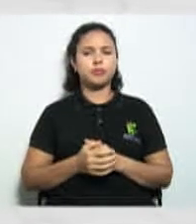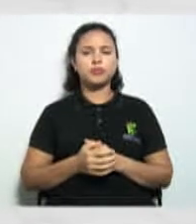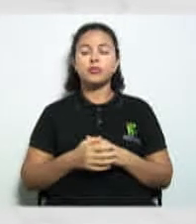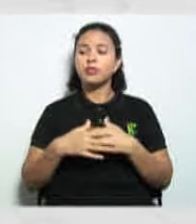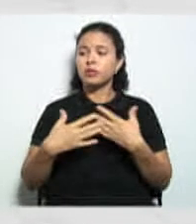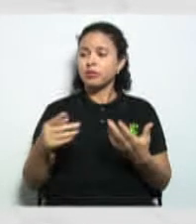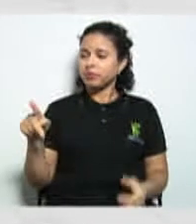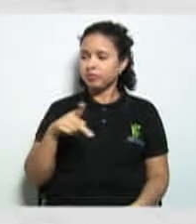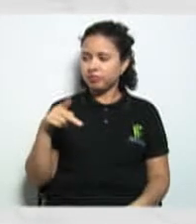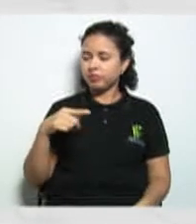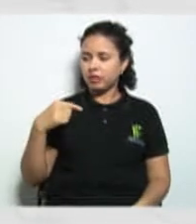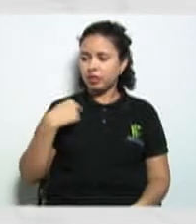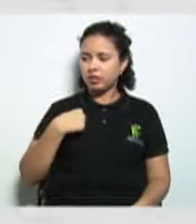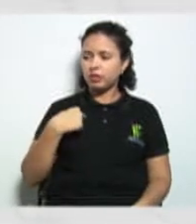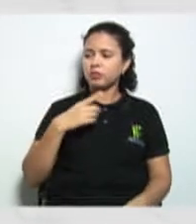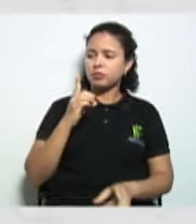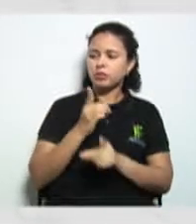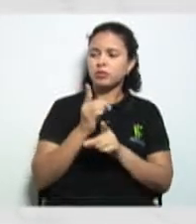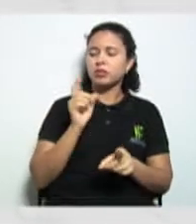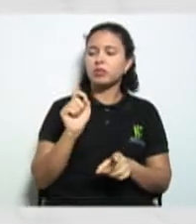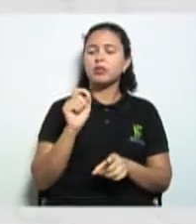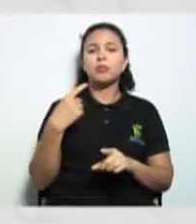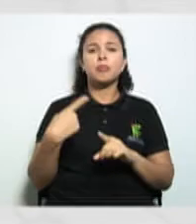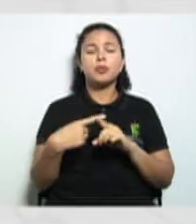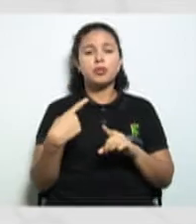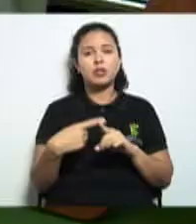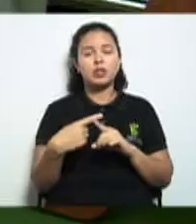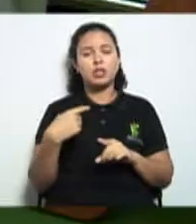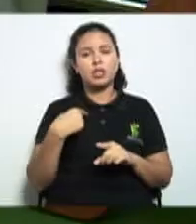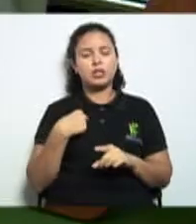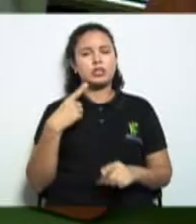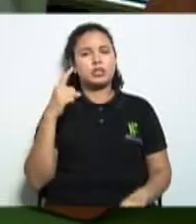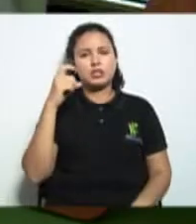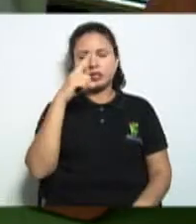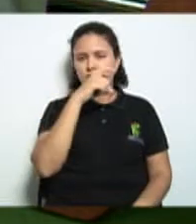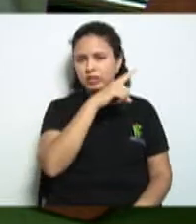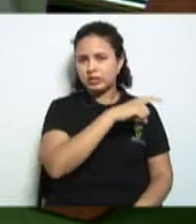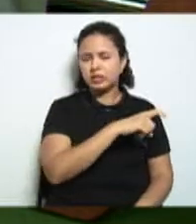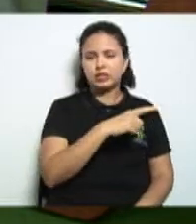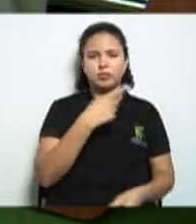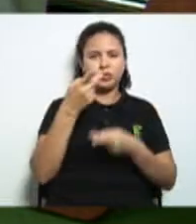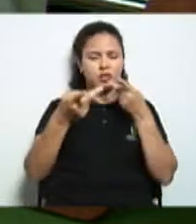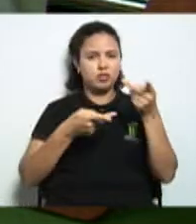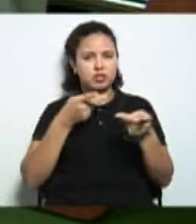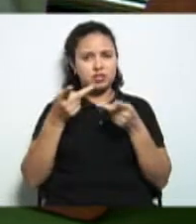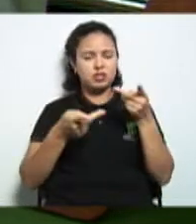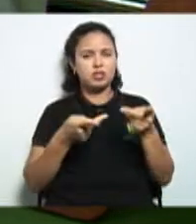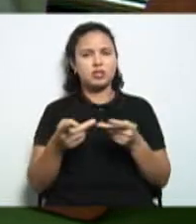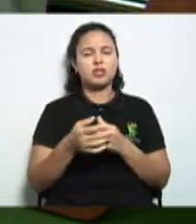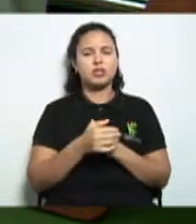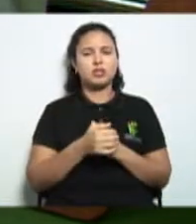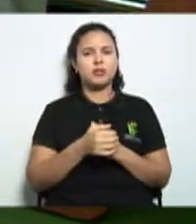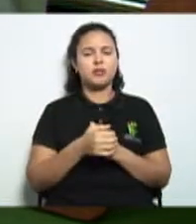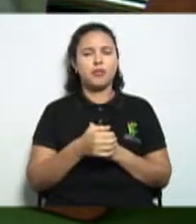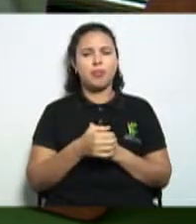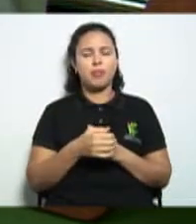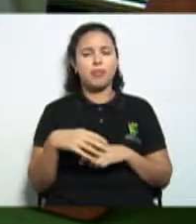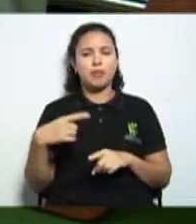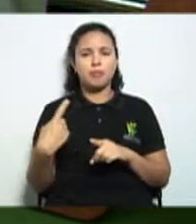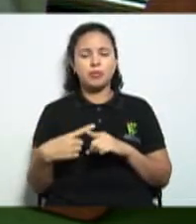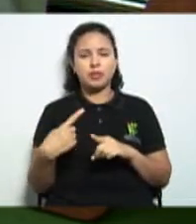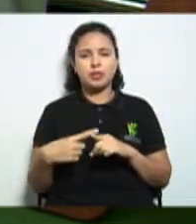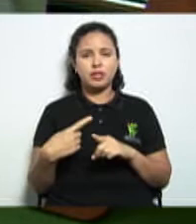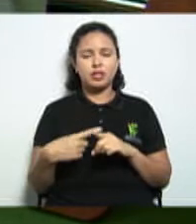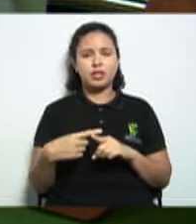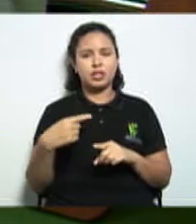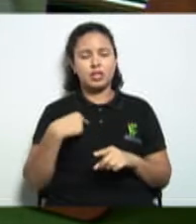descobri? Por que eu estou enrolando a língua? Por que você enrola a língua, porque professora Ariadne? Esqueci de tirar a